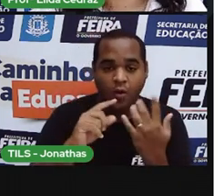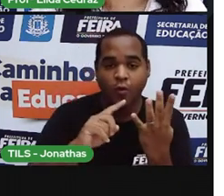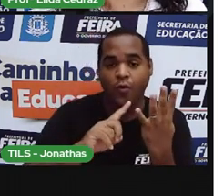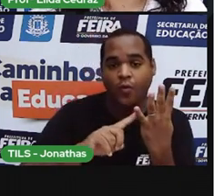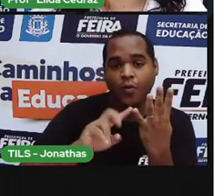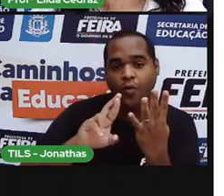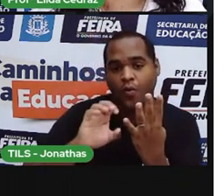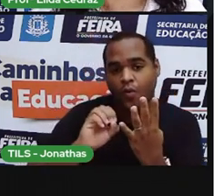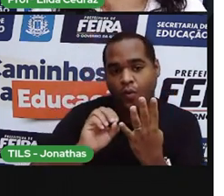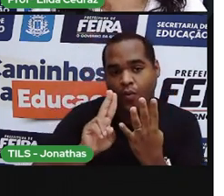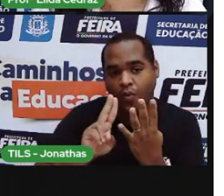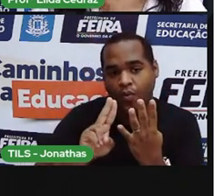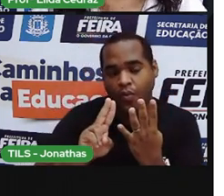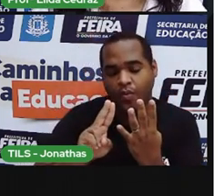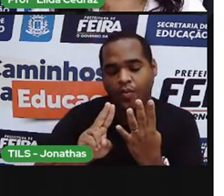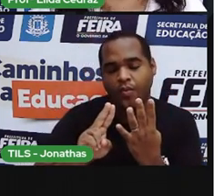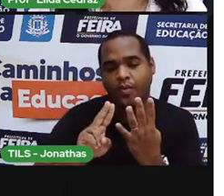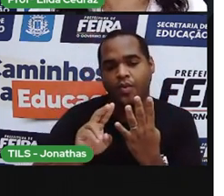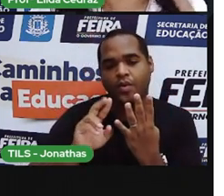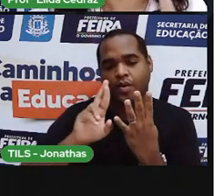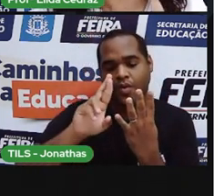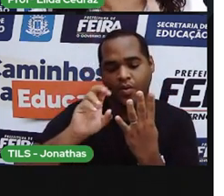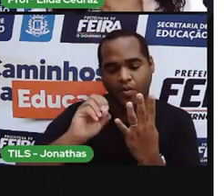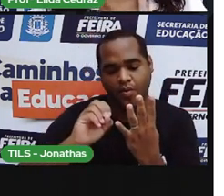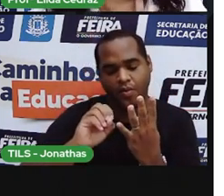roubaste. Isso. Agora vamos separar.